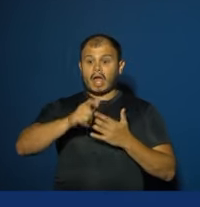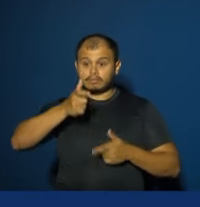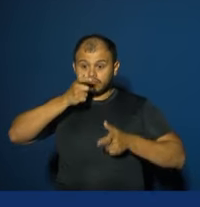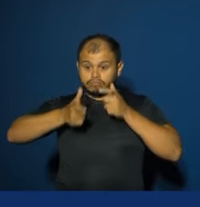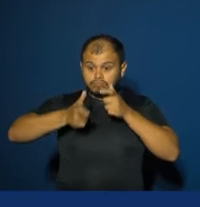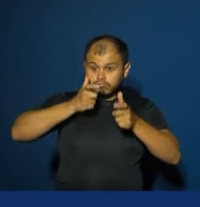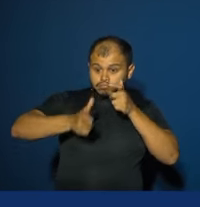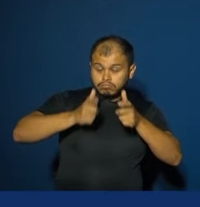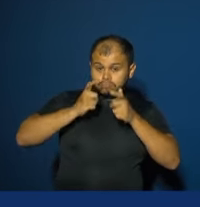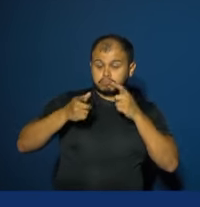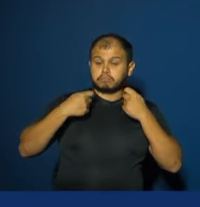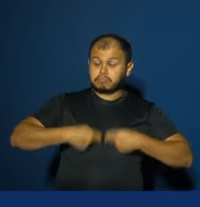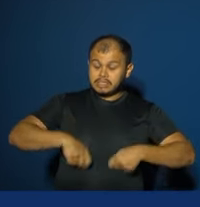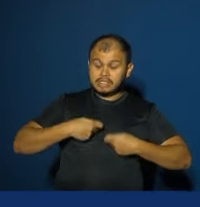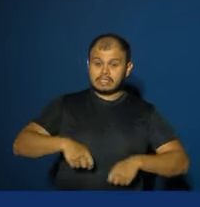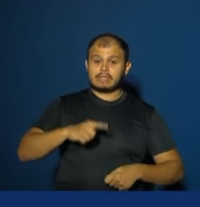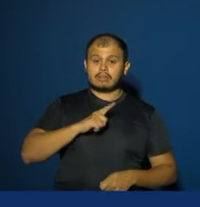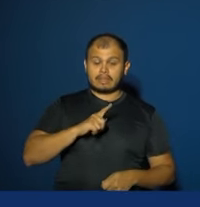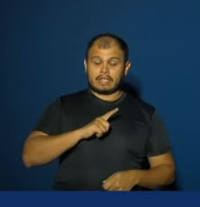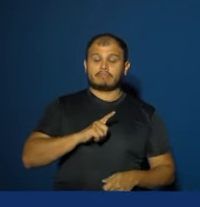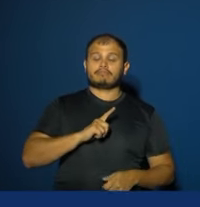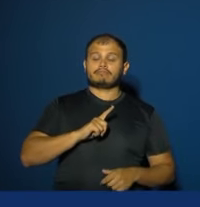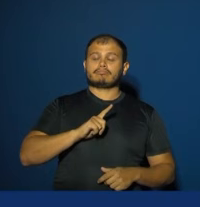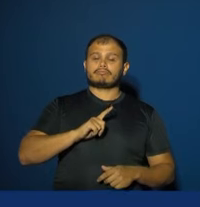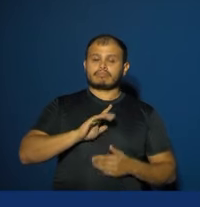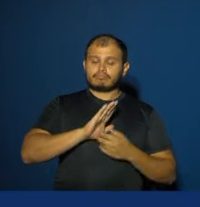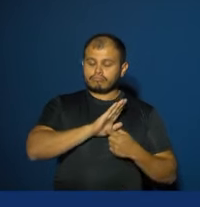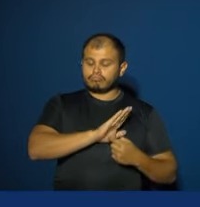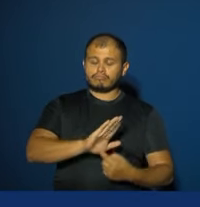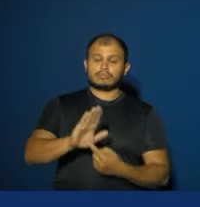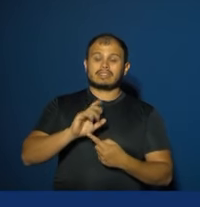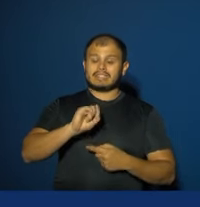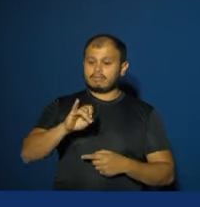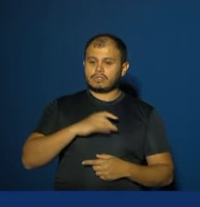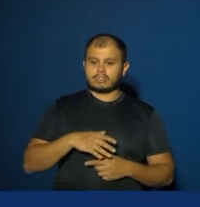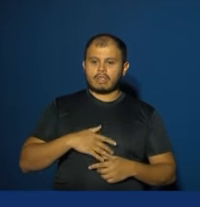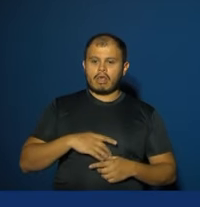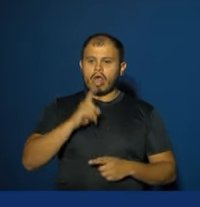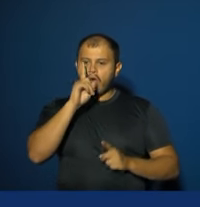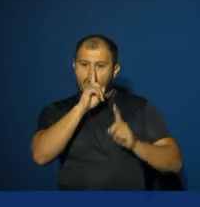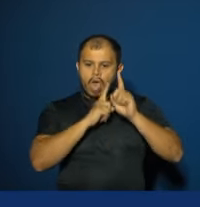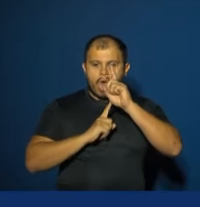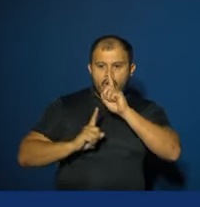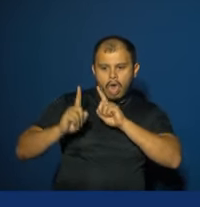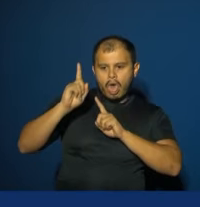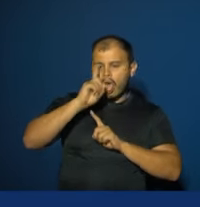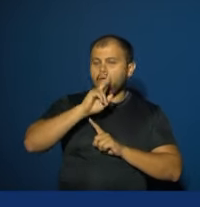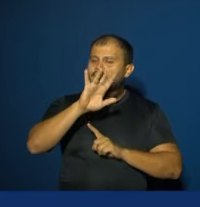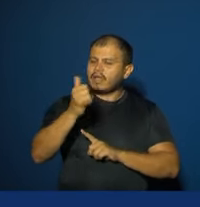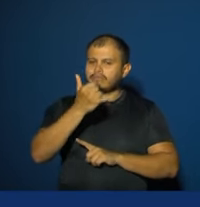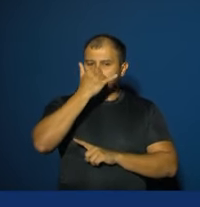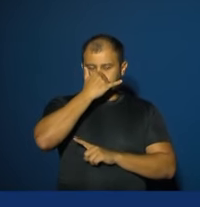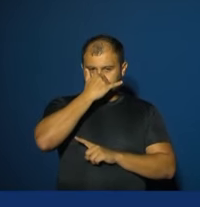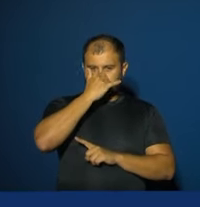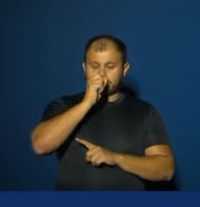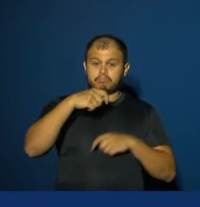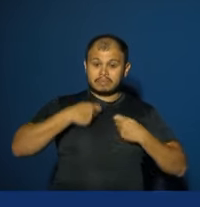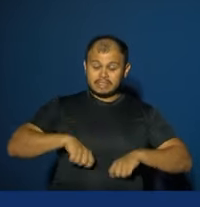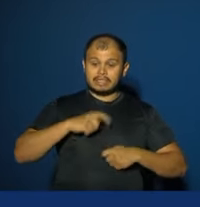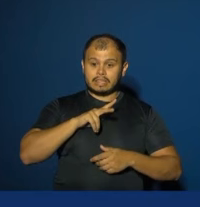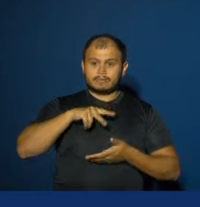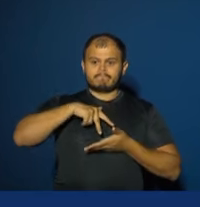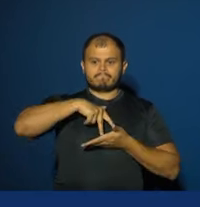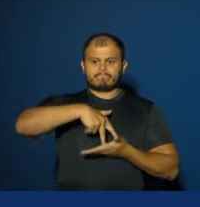você não tem uma postura absolutamente sólida transparente que você tenha muita convicção do que está fazendo e que seja o